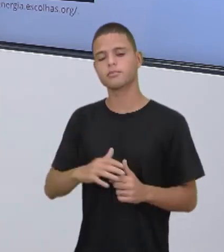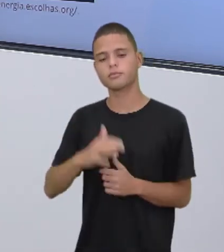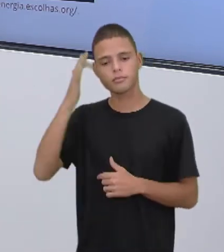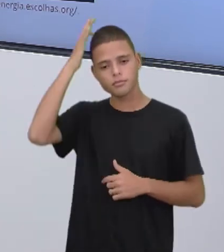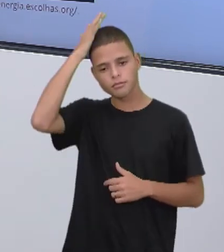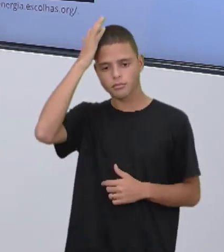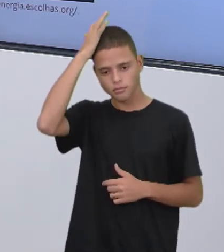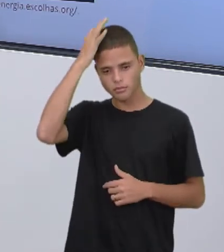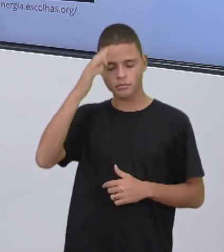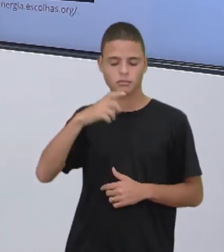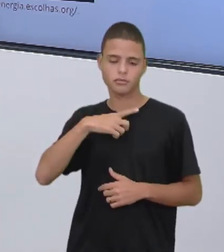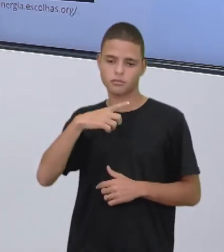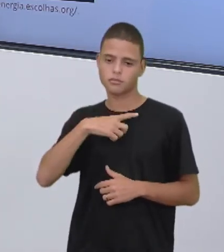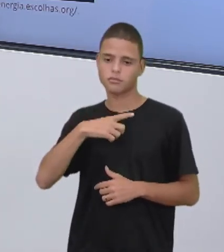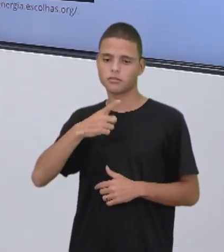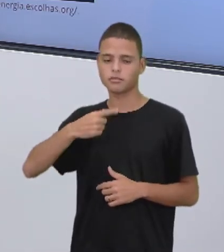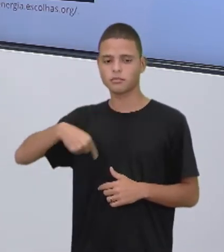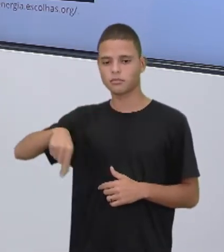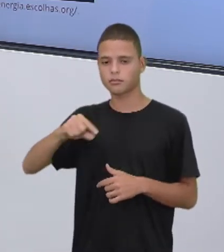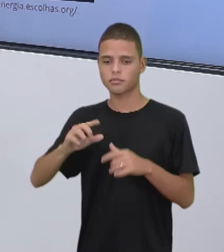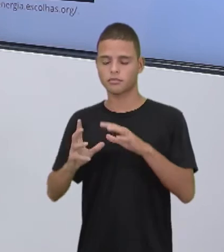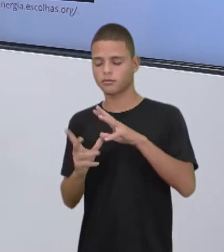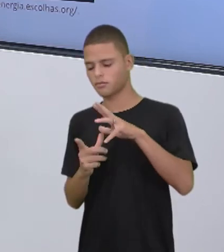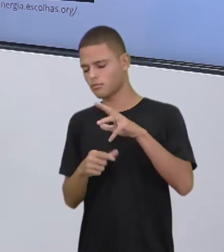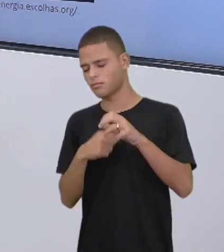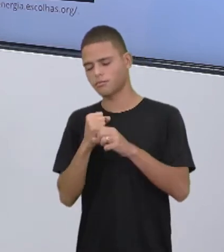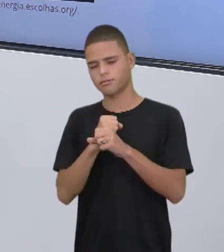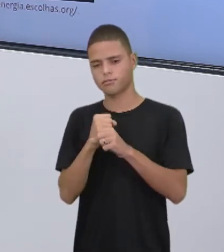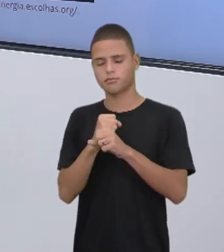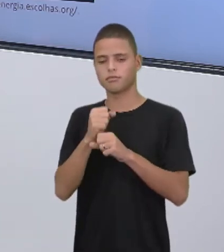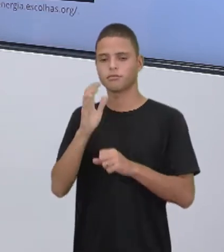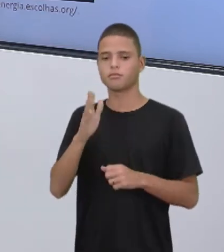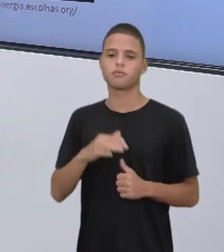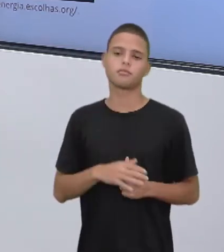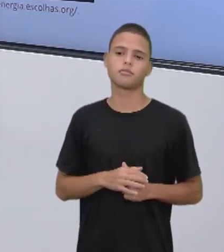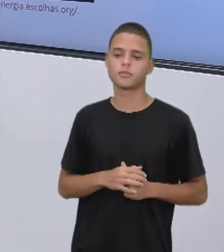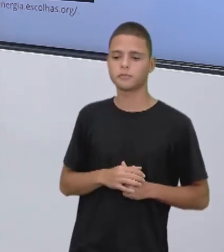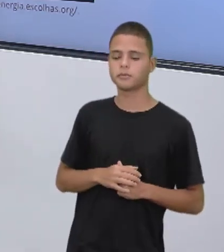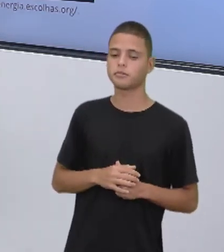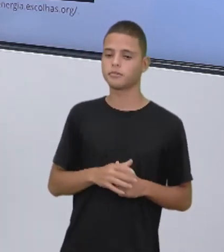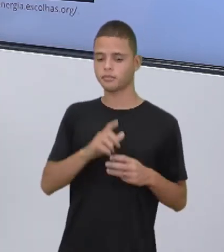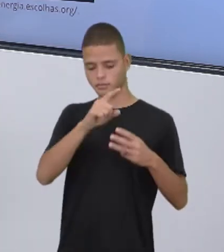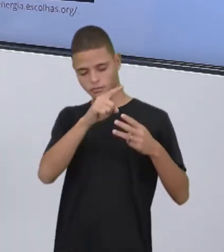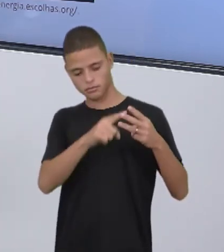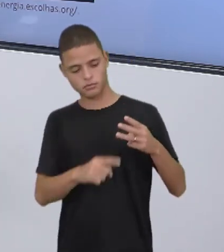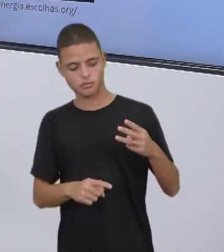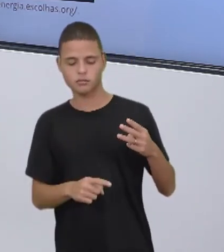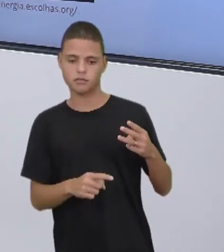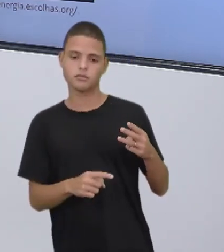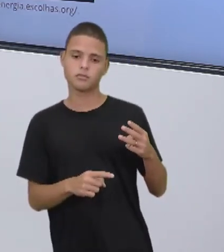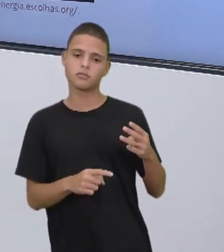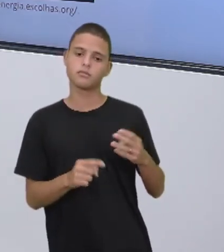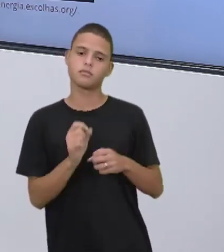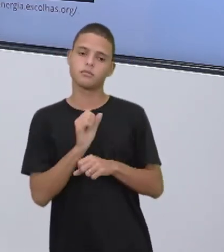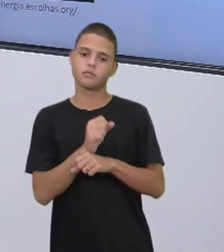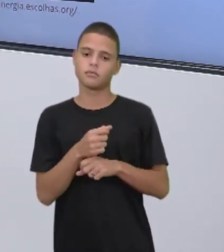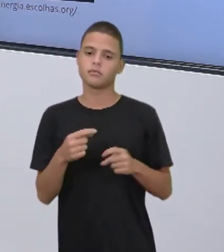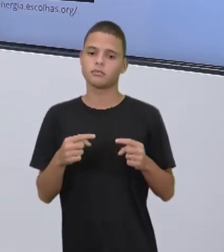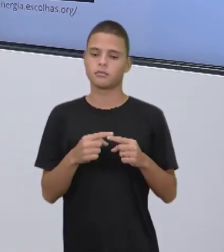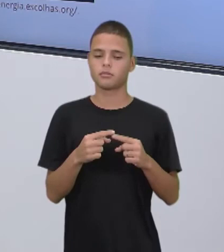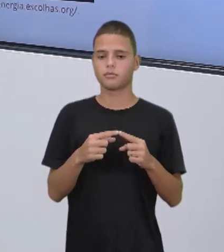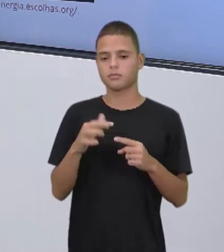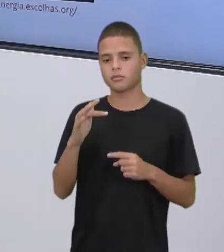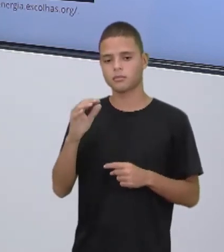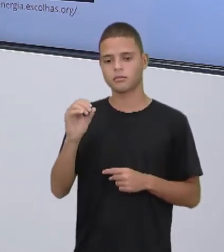que estão presentes aí no nosso planeta há milhares de anos, tá certo? Então, essas três formas são consideradas combustíveis fósseis, tá